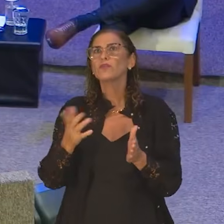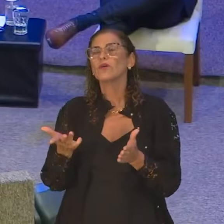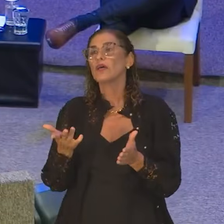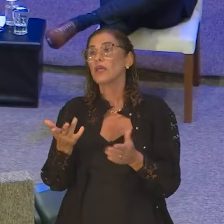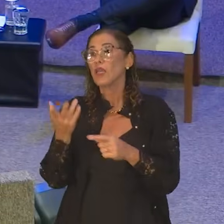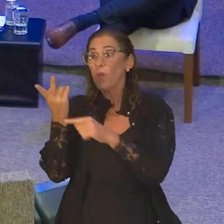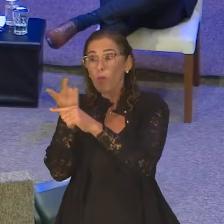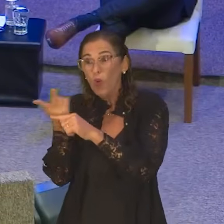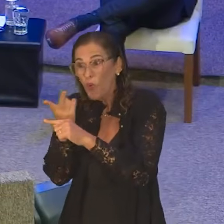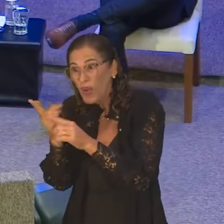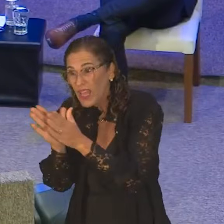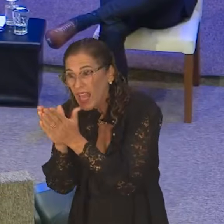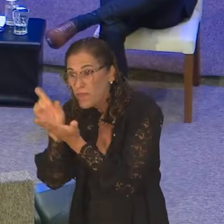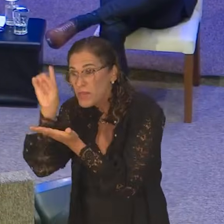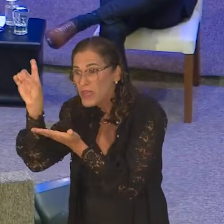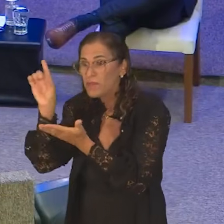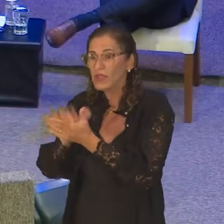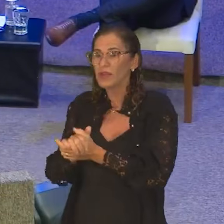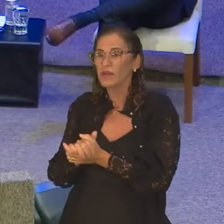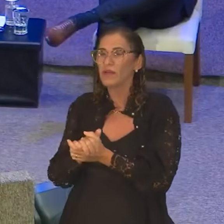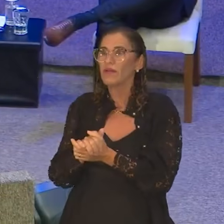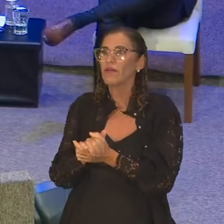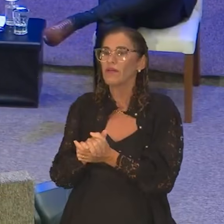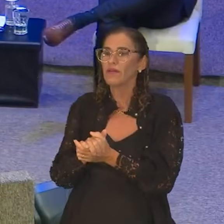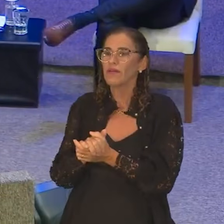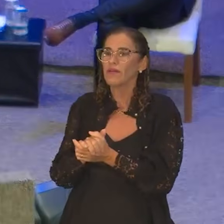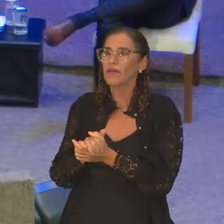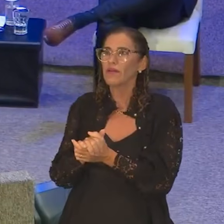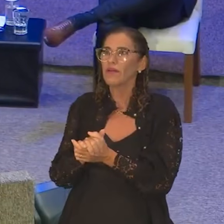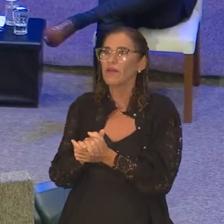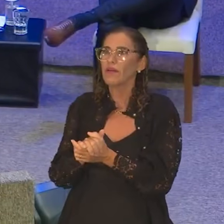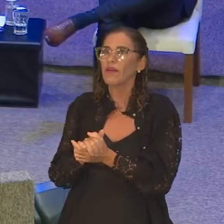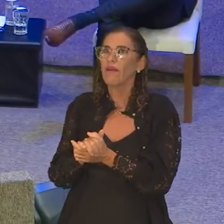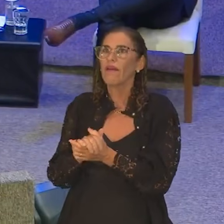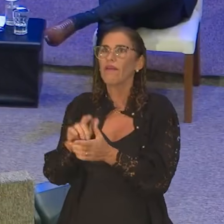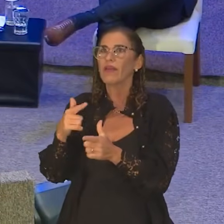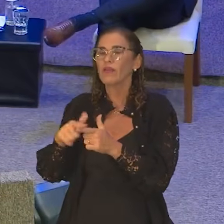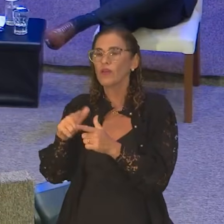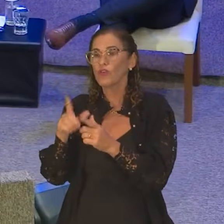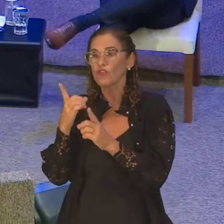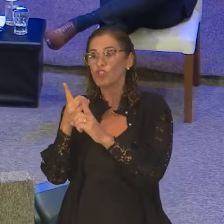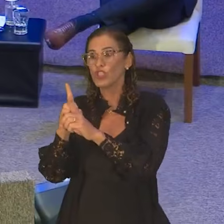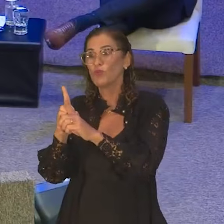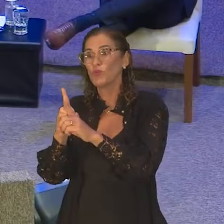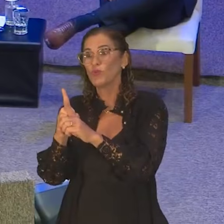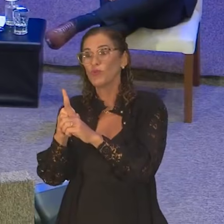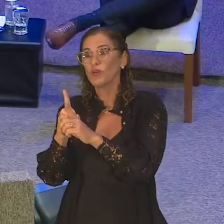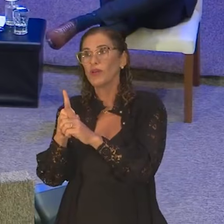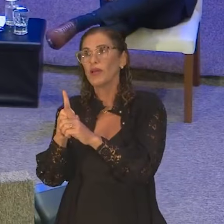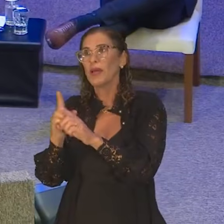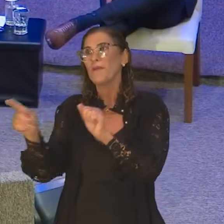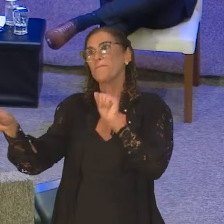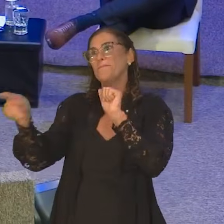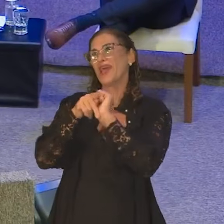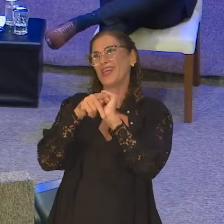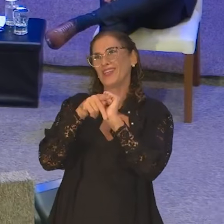da Bíblia. E quem tive o mesmo problema meu, dos discípulos? Pedro.